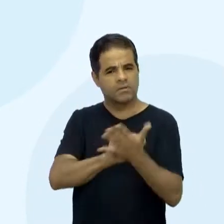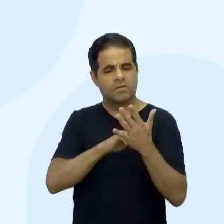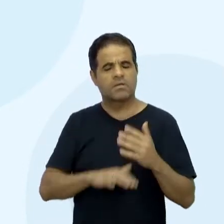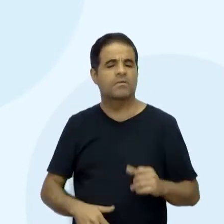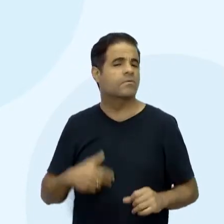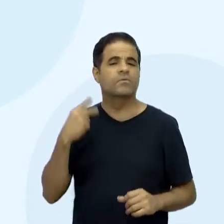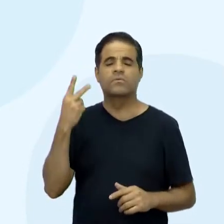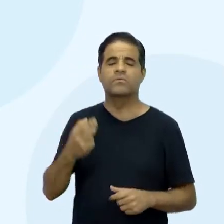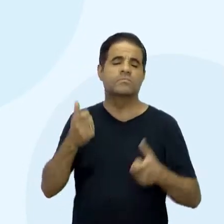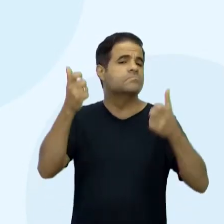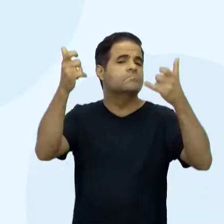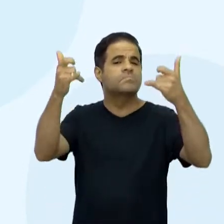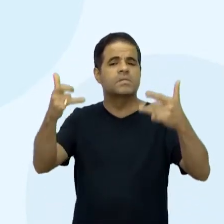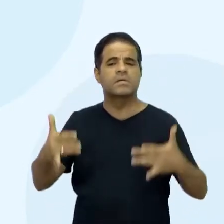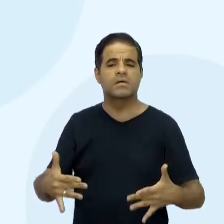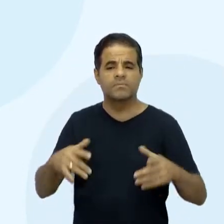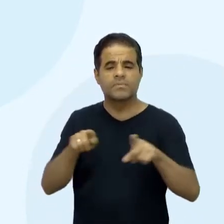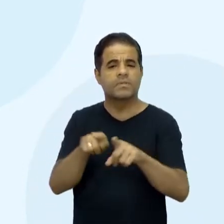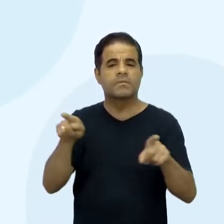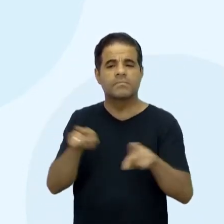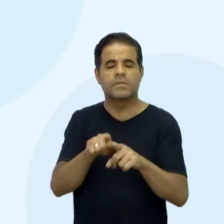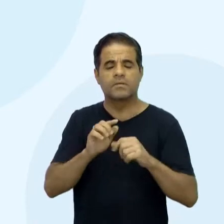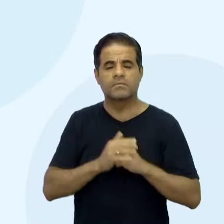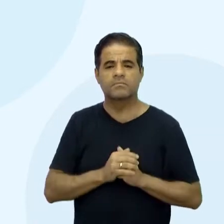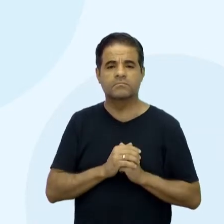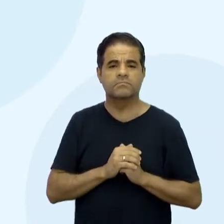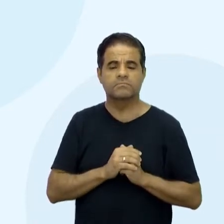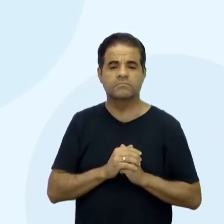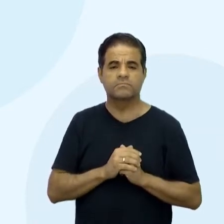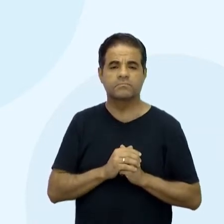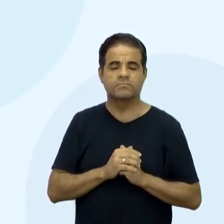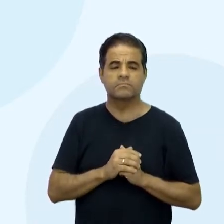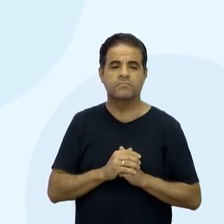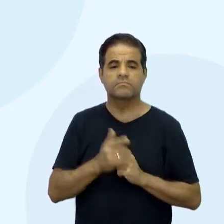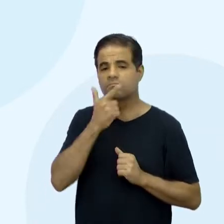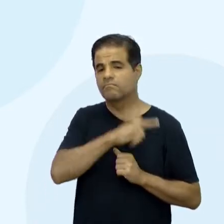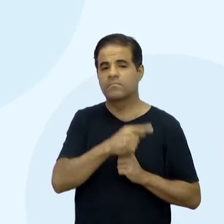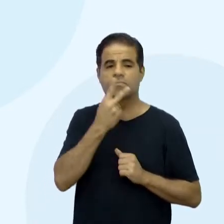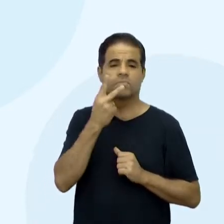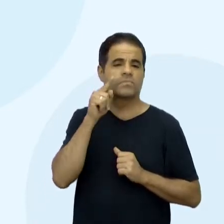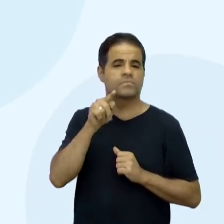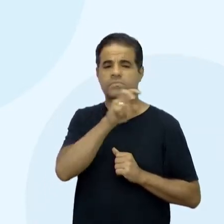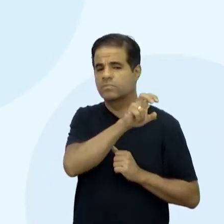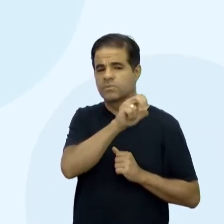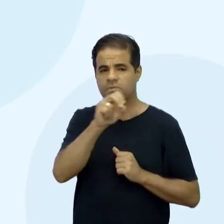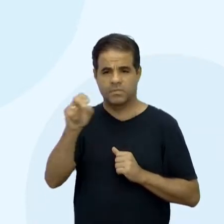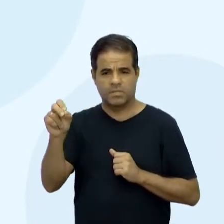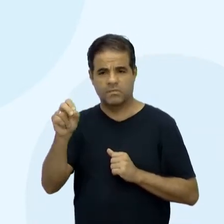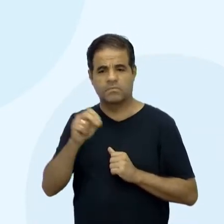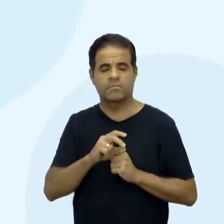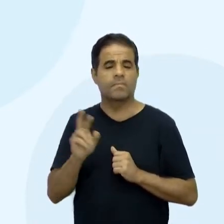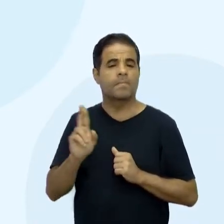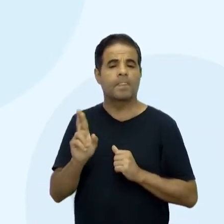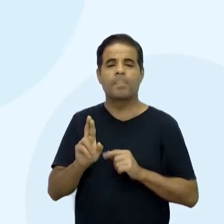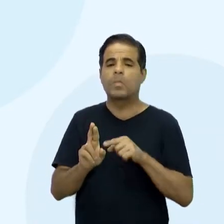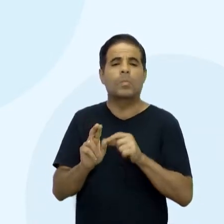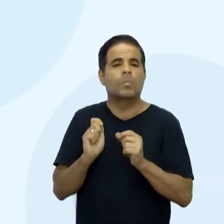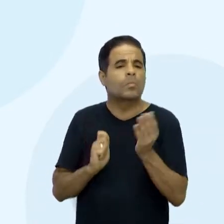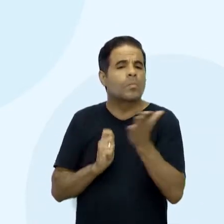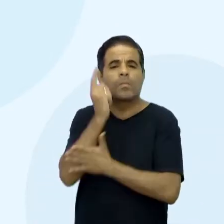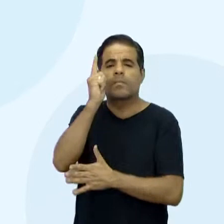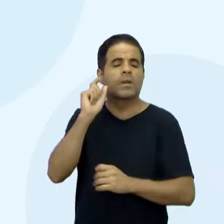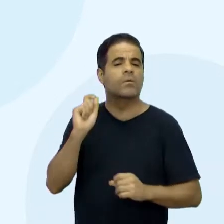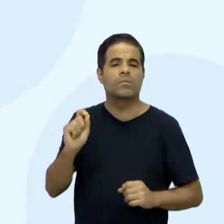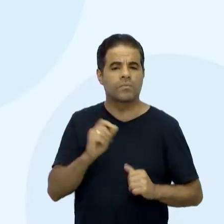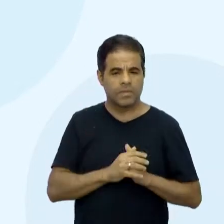2, nós falamos também sobre um ganho de R$ 2.500. O que comprar?